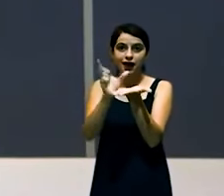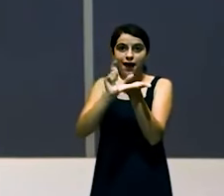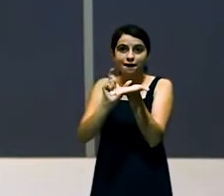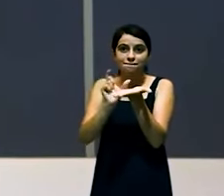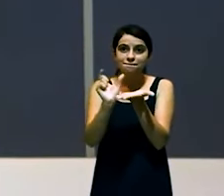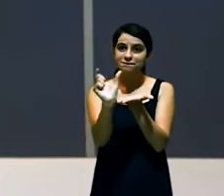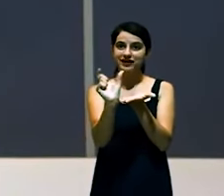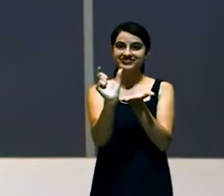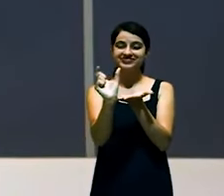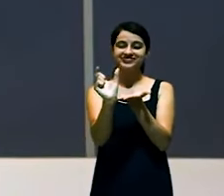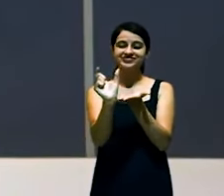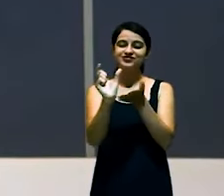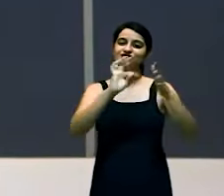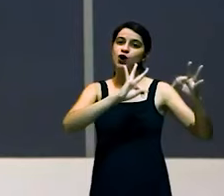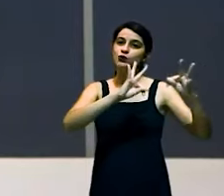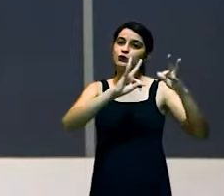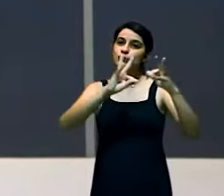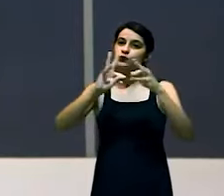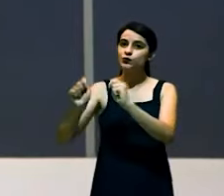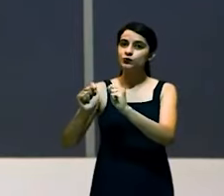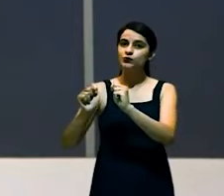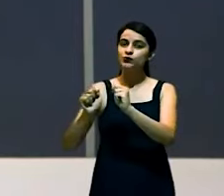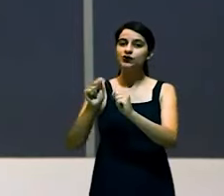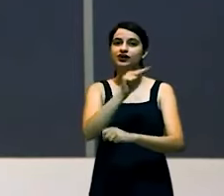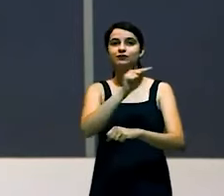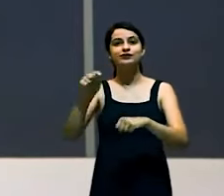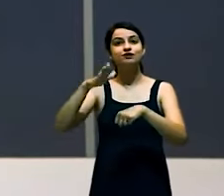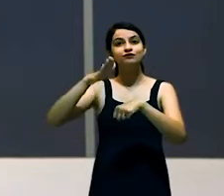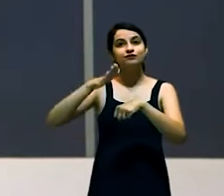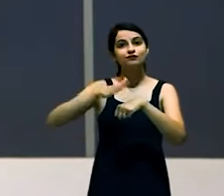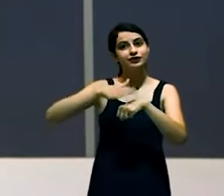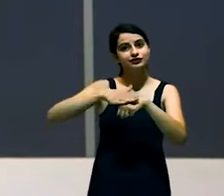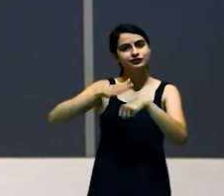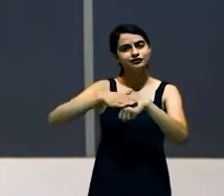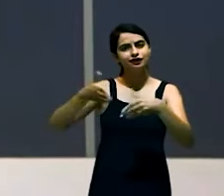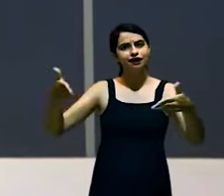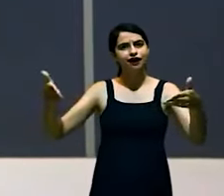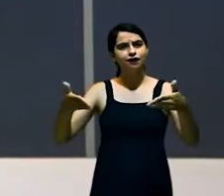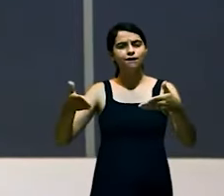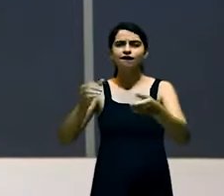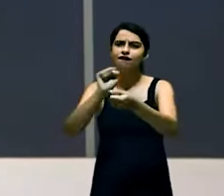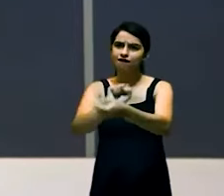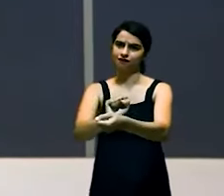Então, tudo que você vai fazer agora, eu acho que dá para fazer depois.